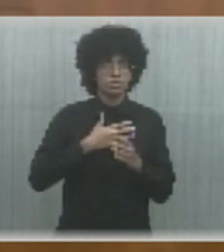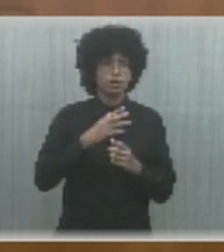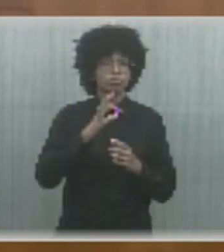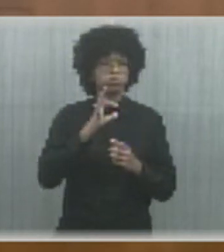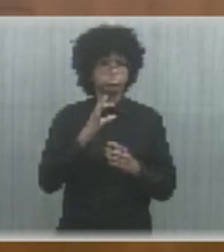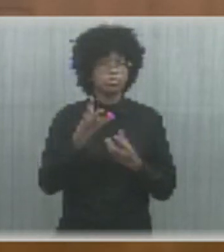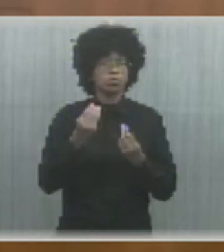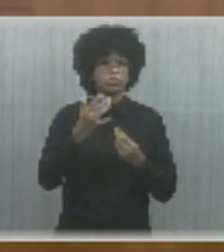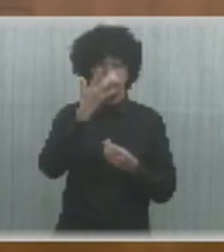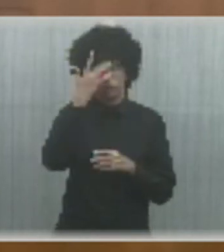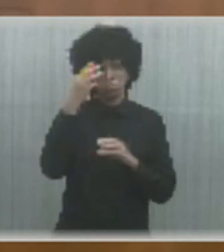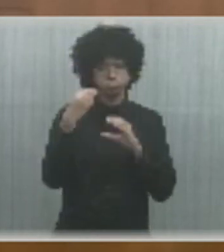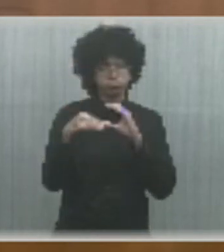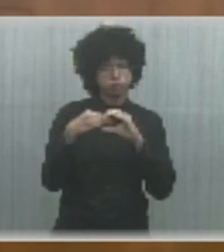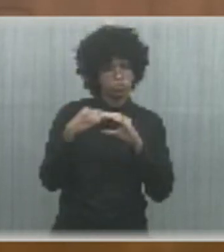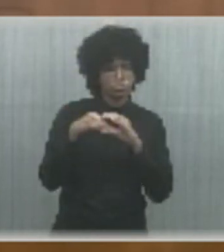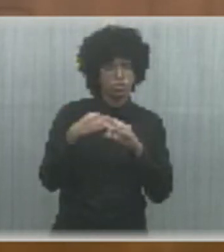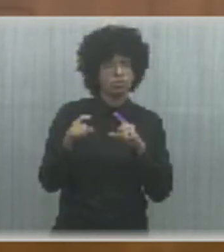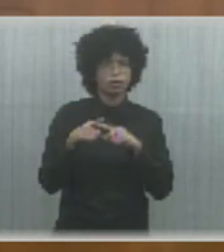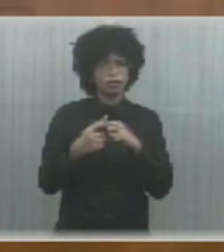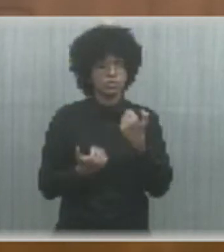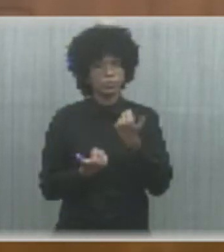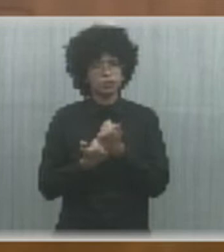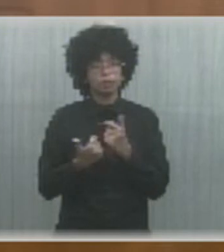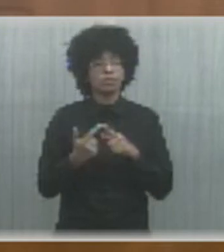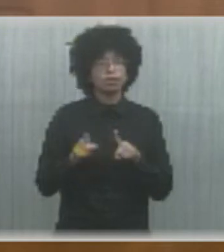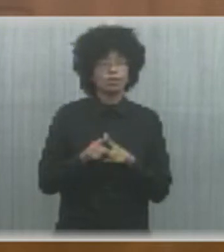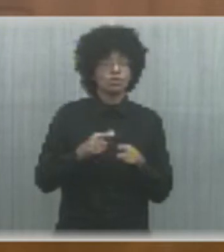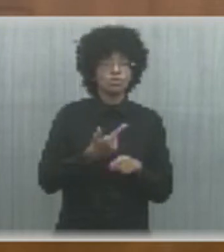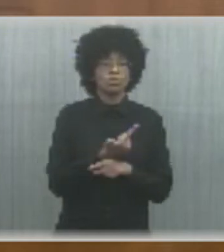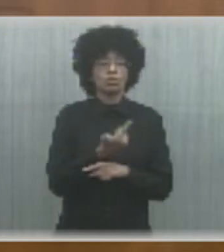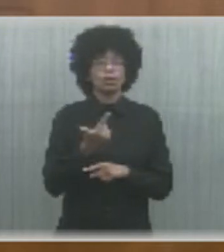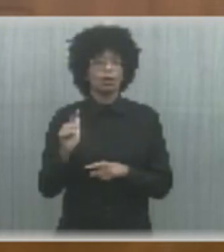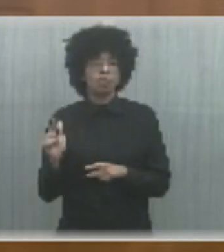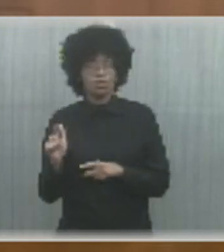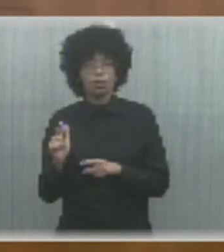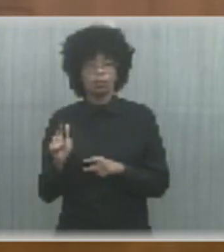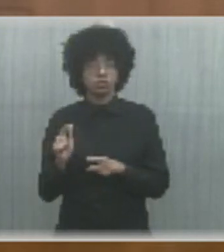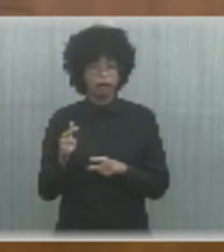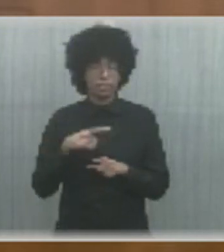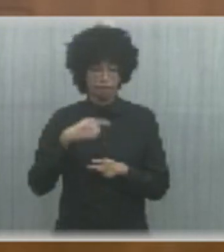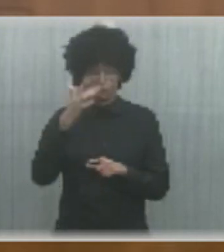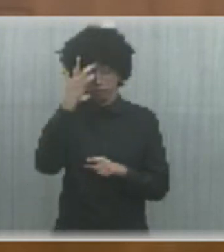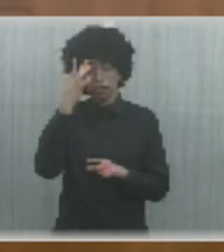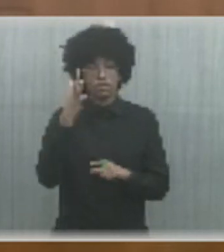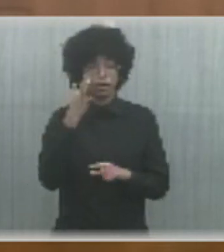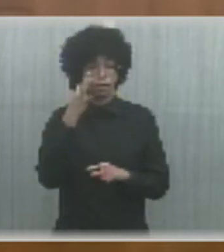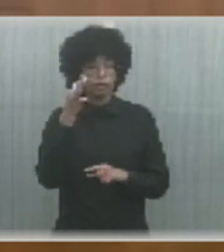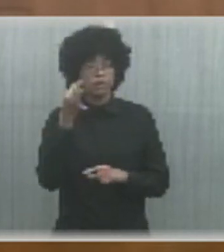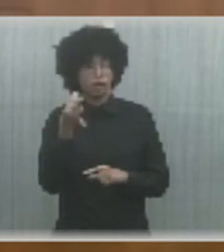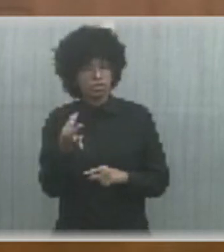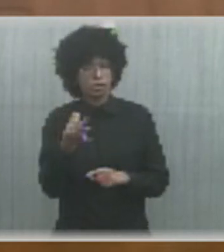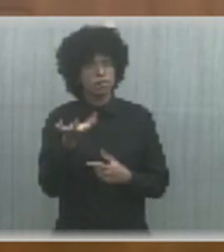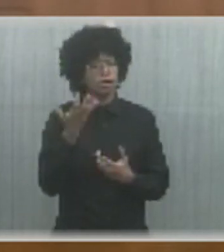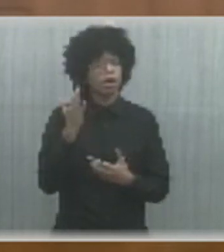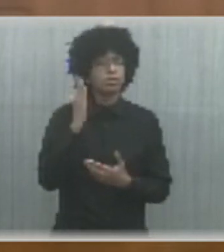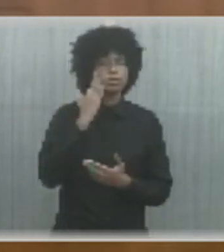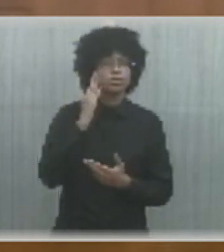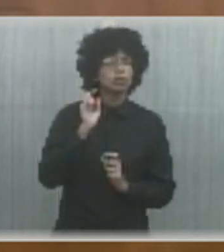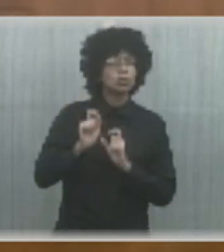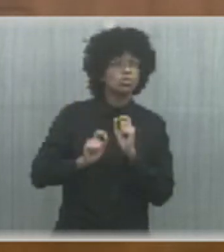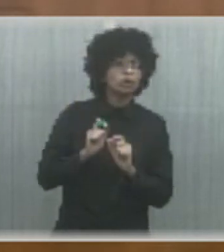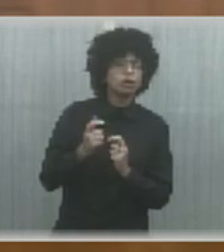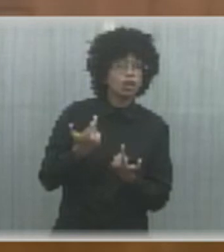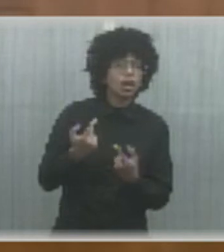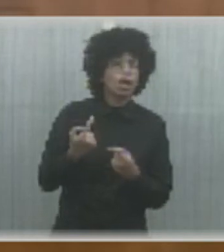recebido muitas mensagens de apoio e outras dos interessados, tentando entender o